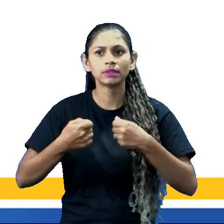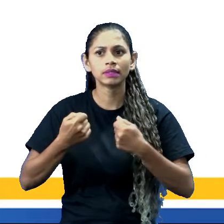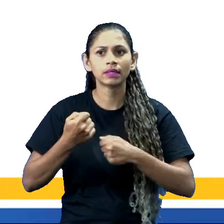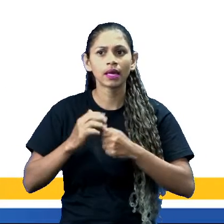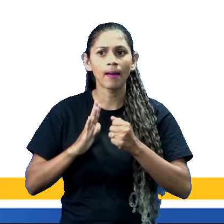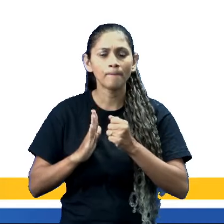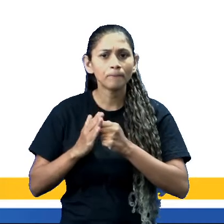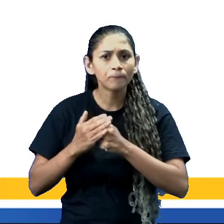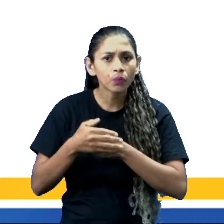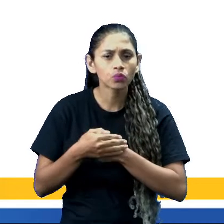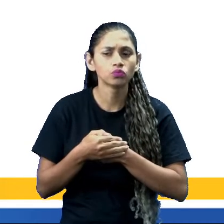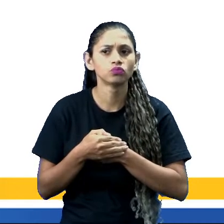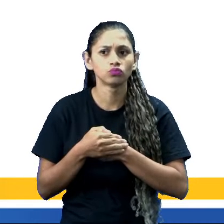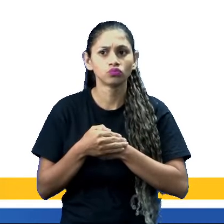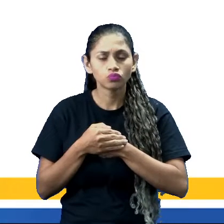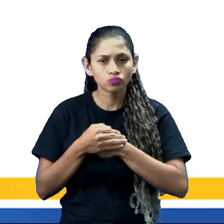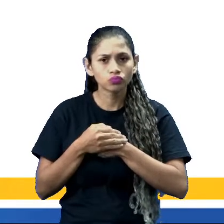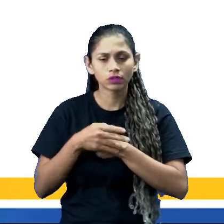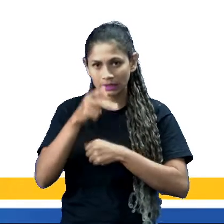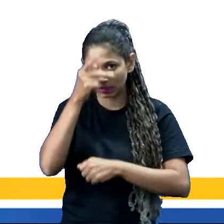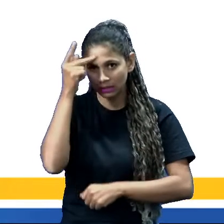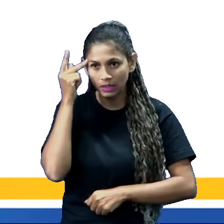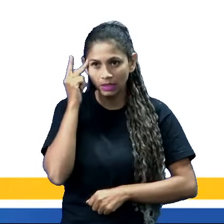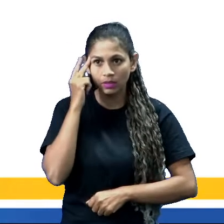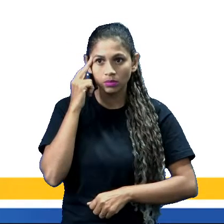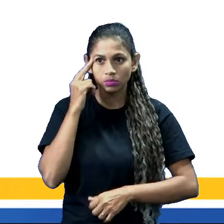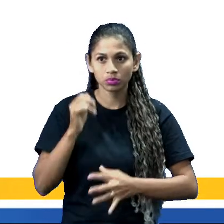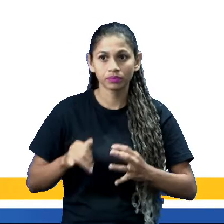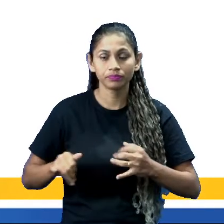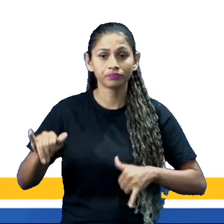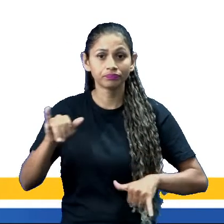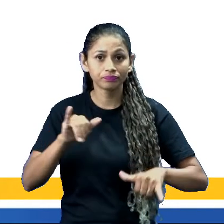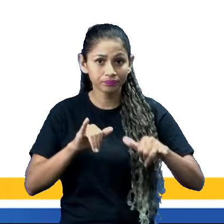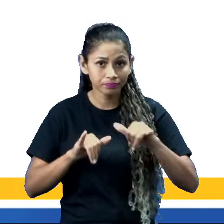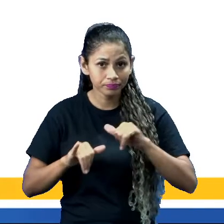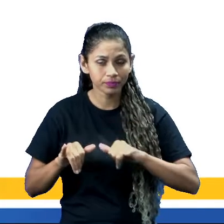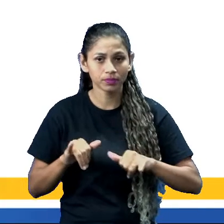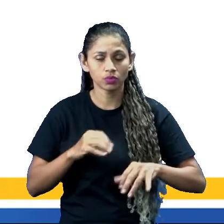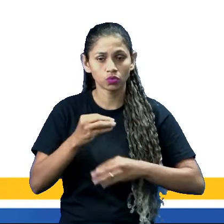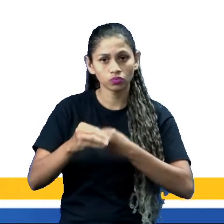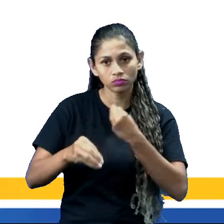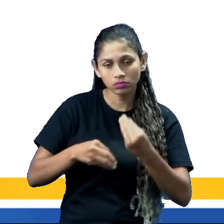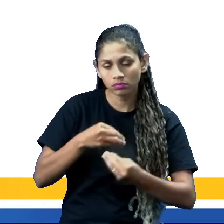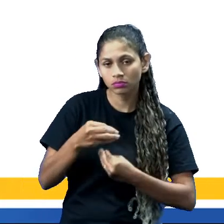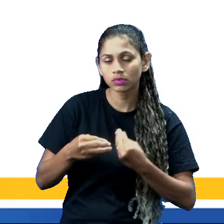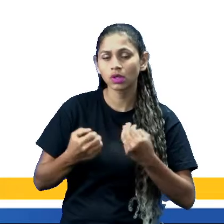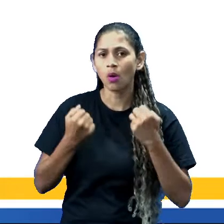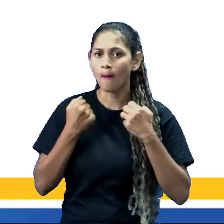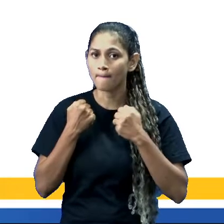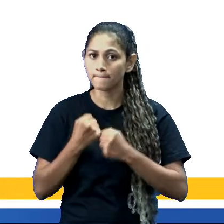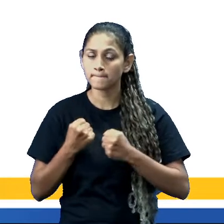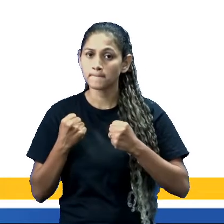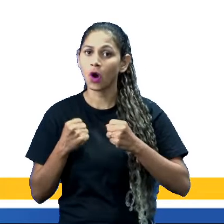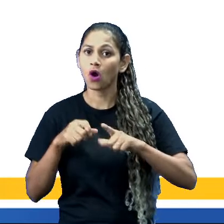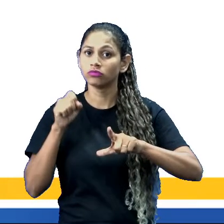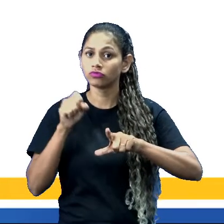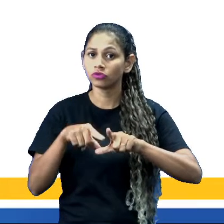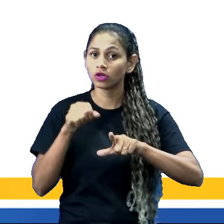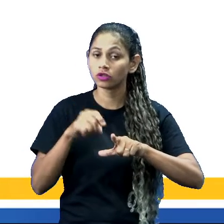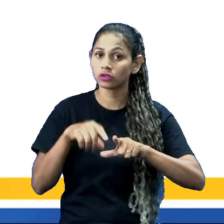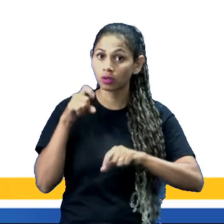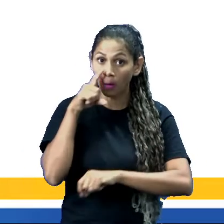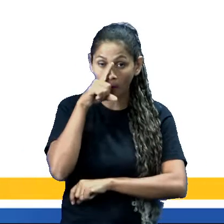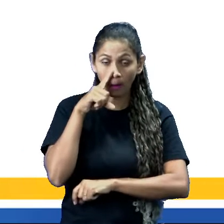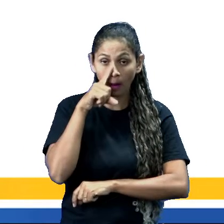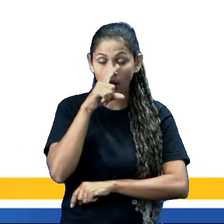a manipulação dos produtos químicos, que na sua maioria eles podem ser tóxicos, inflamáveis ou então